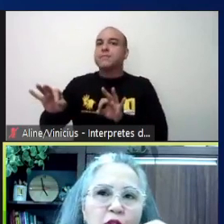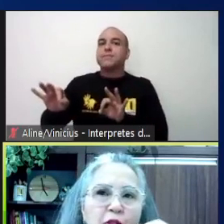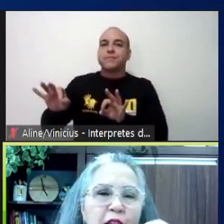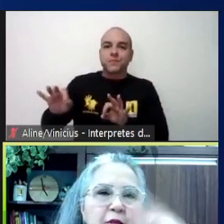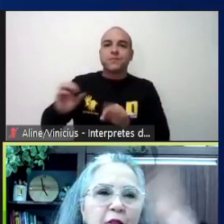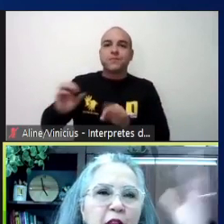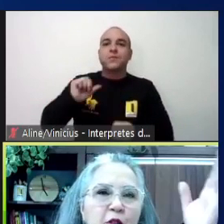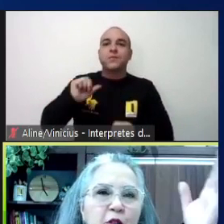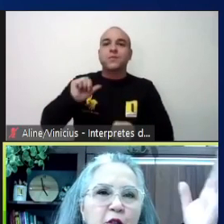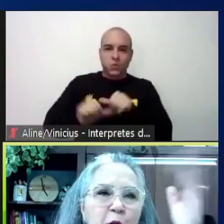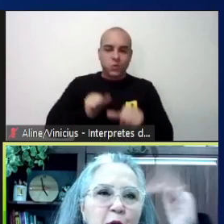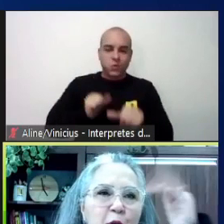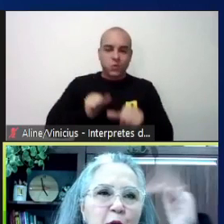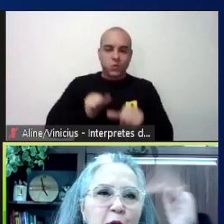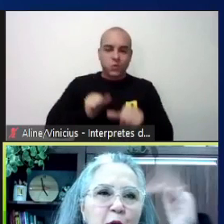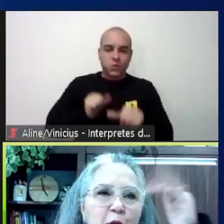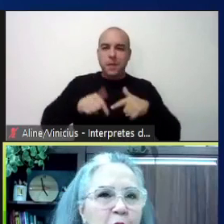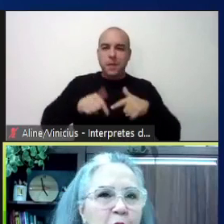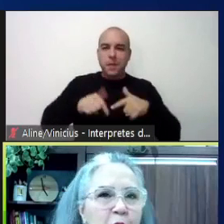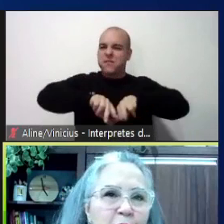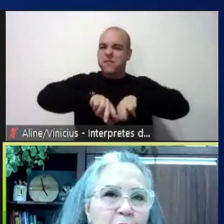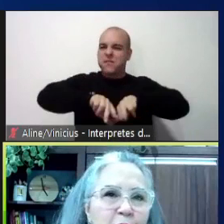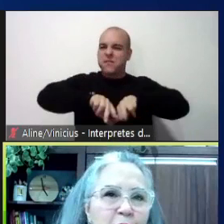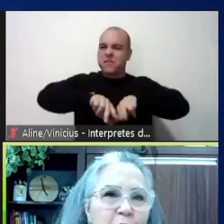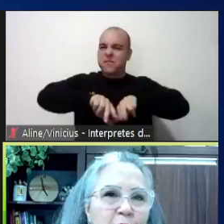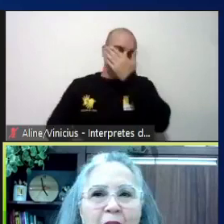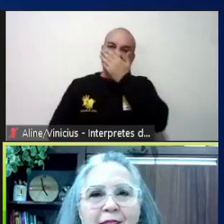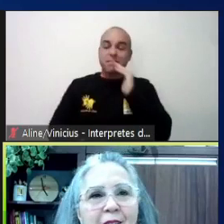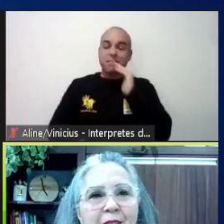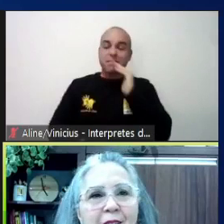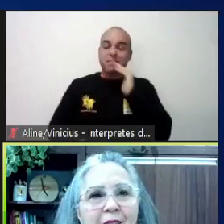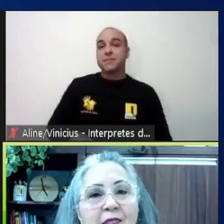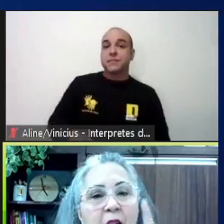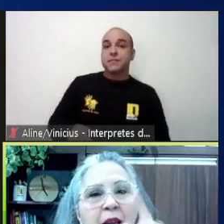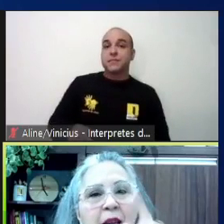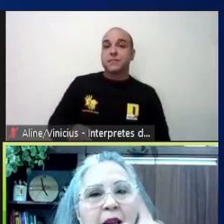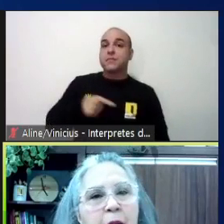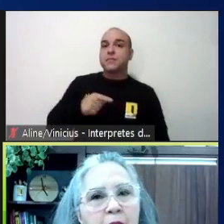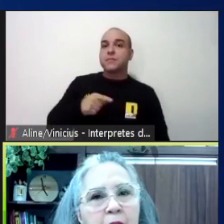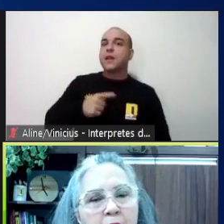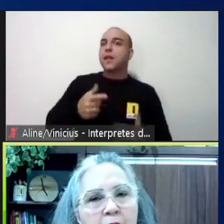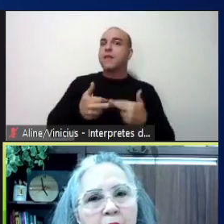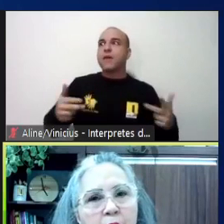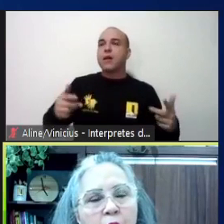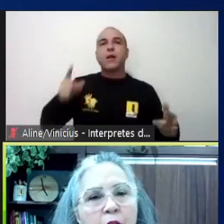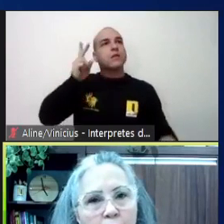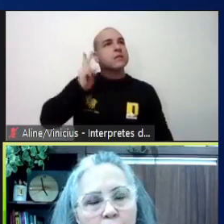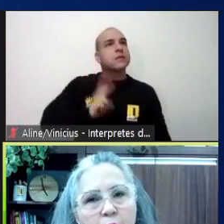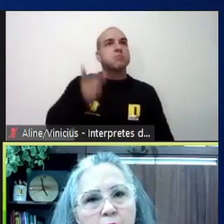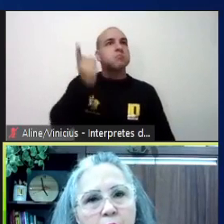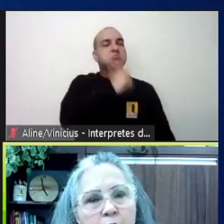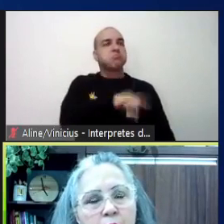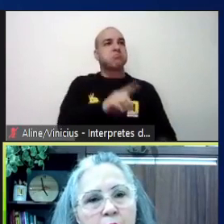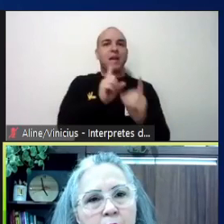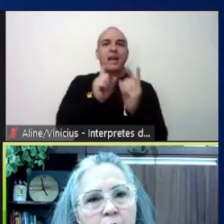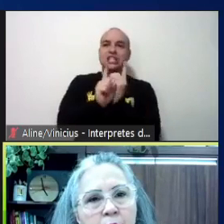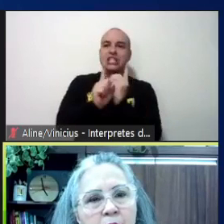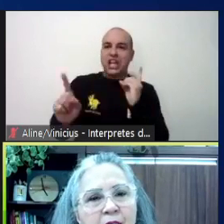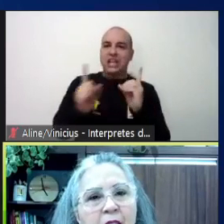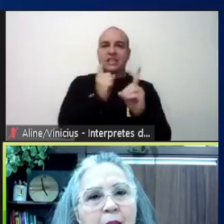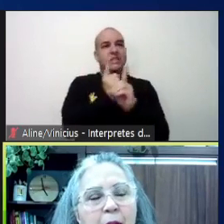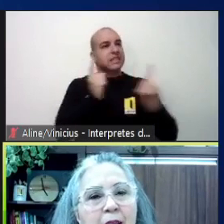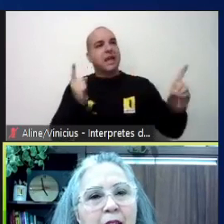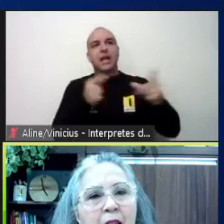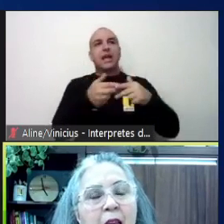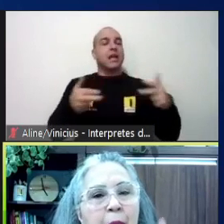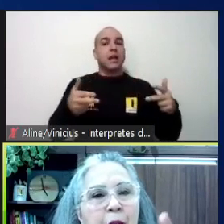os nossos serviços, produtos e modelos virtuais e à distância, mas sem perder o vínculo,